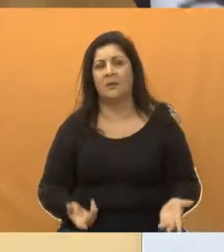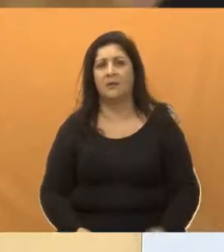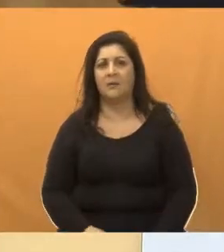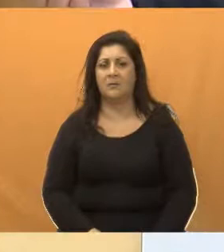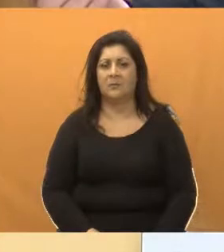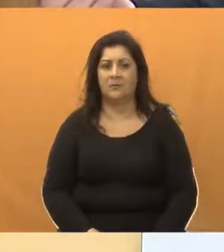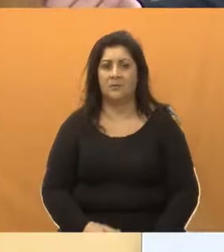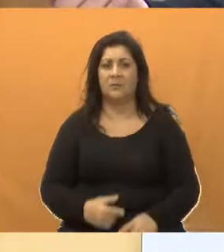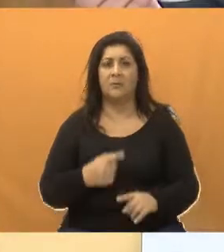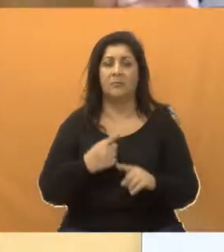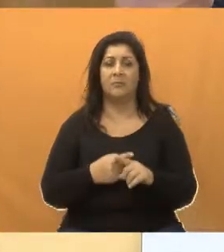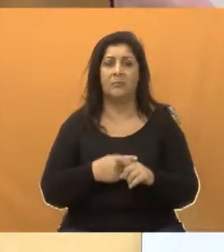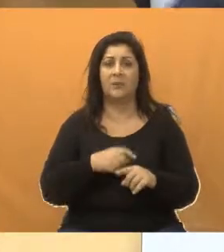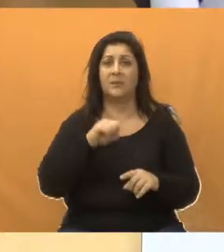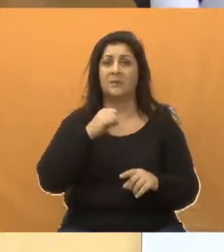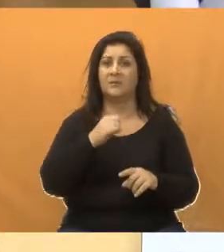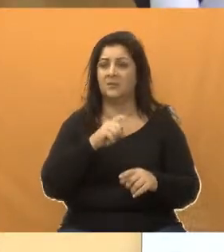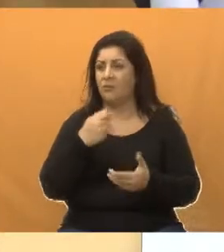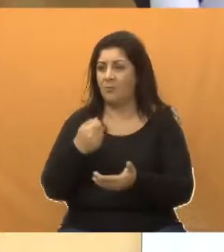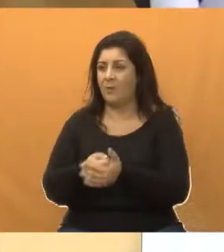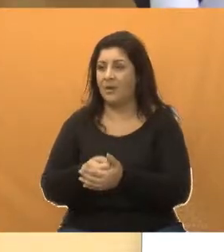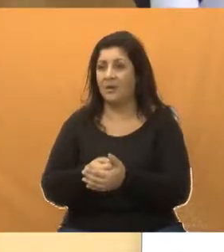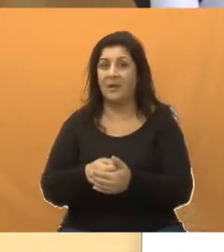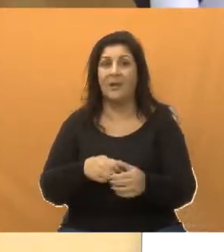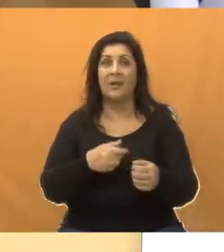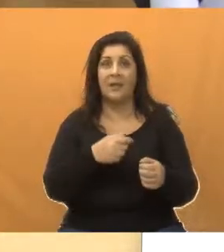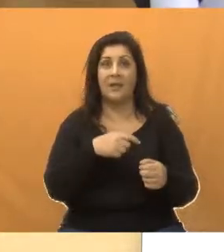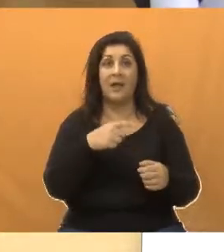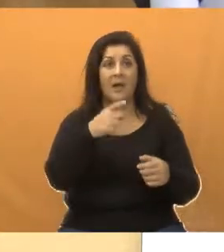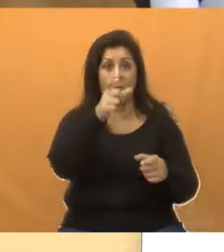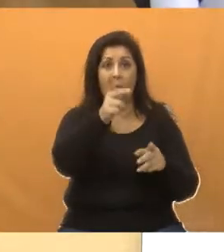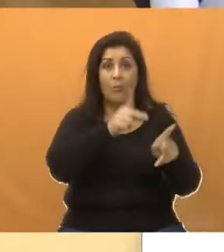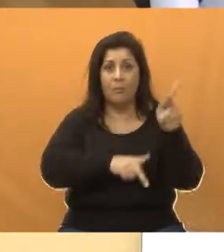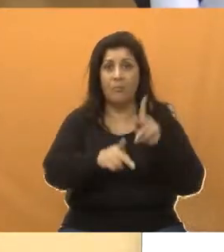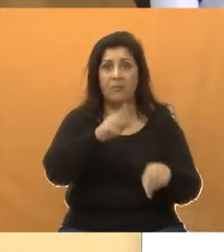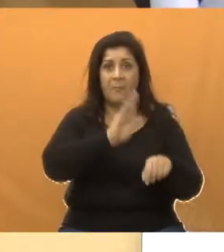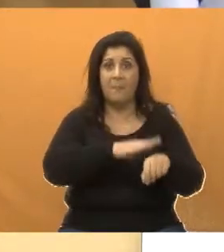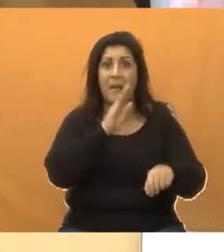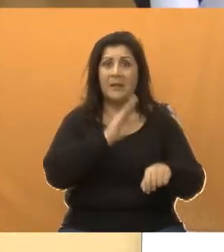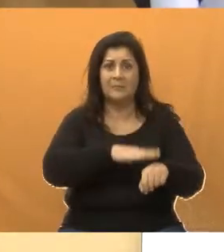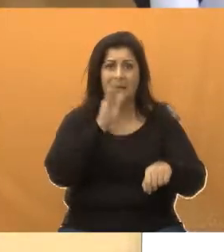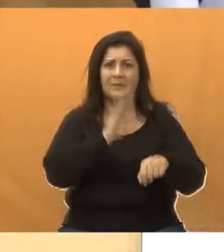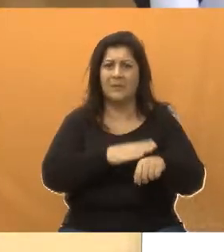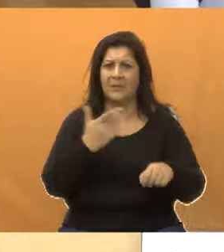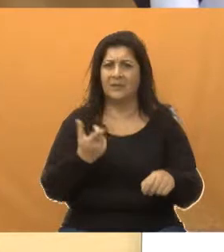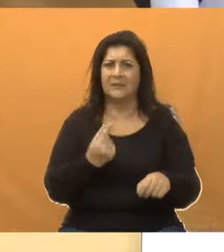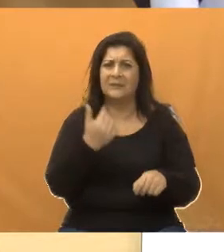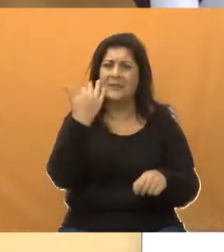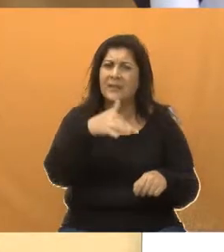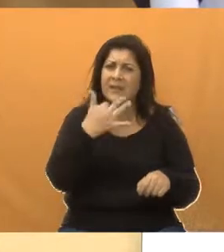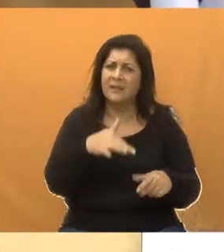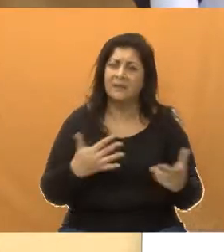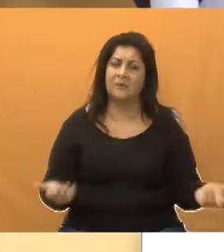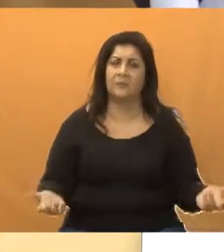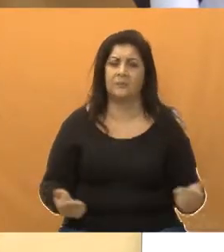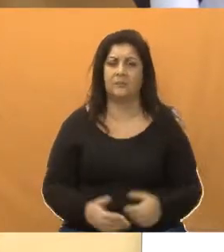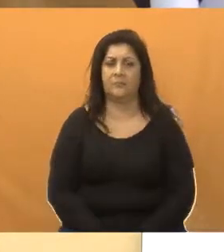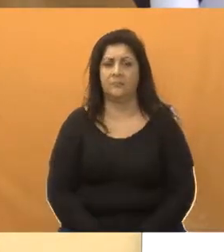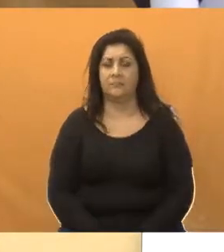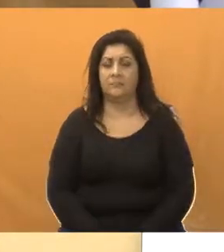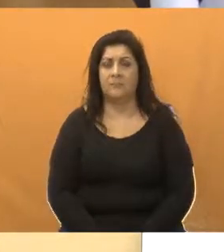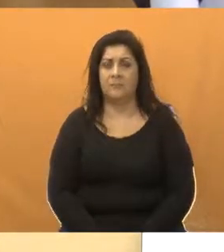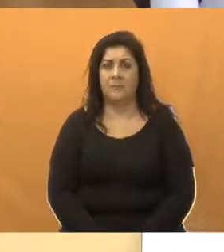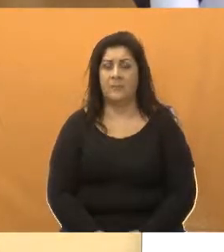consumidores, porque uma vez que você não tem essa receita, você precisa incrementar a receita. E aonde vai? No aumento de tarifa. Então eu